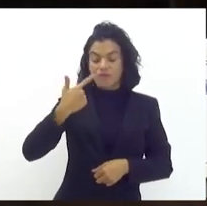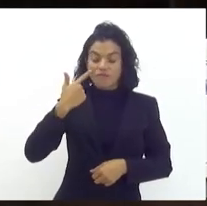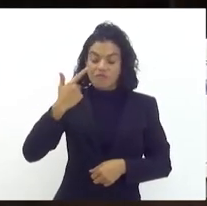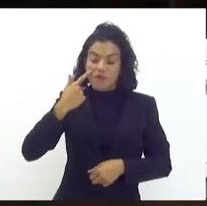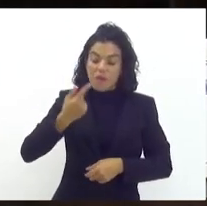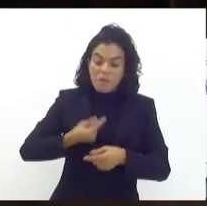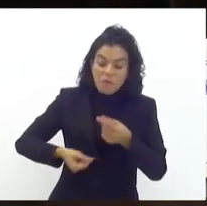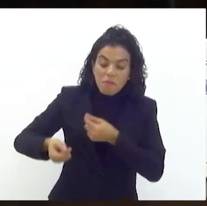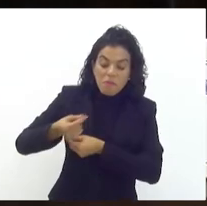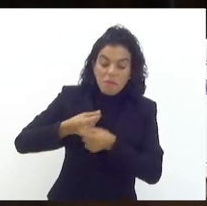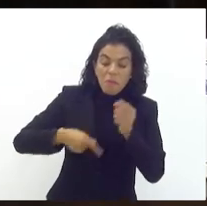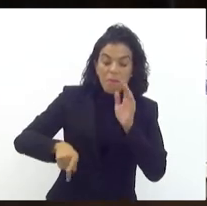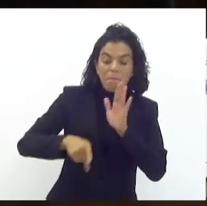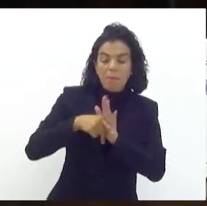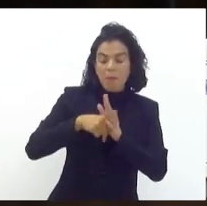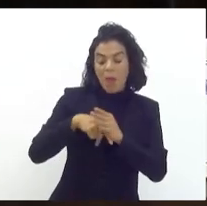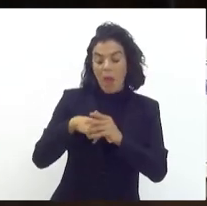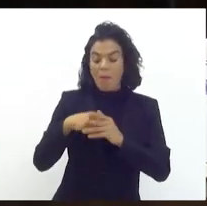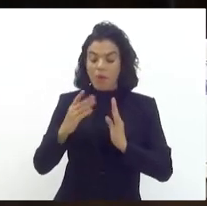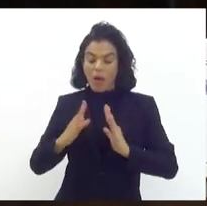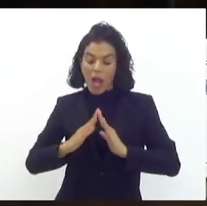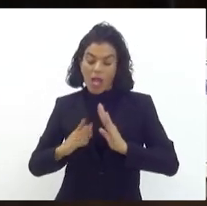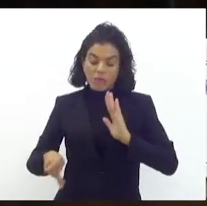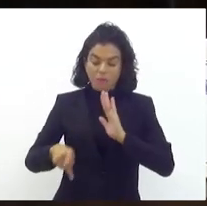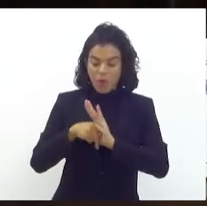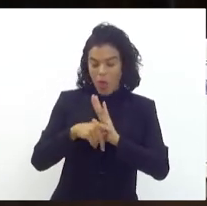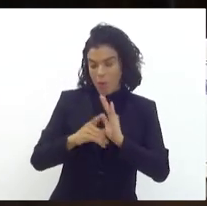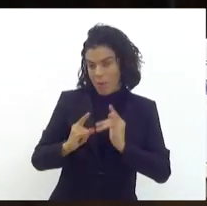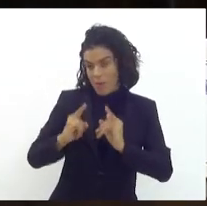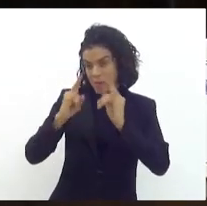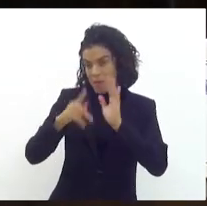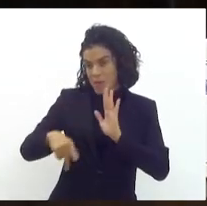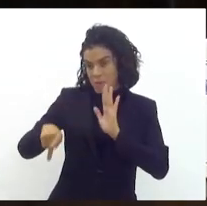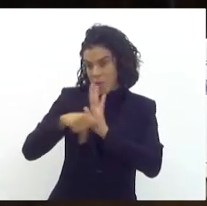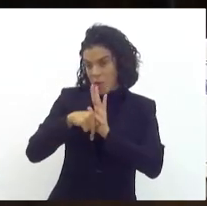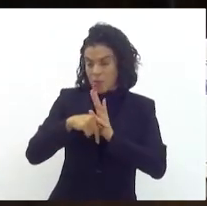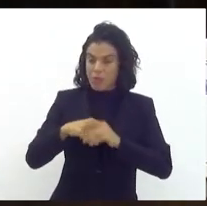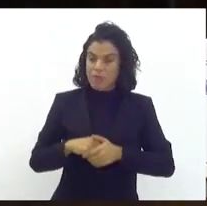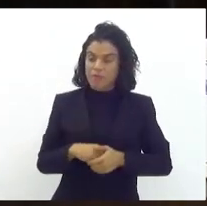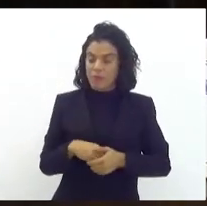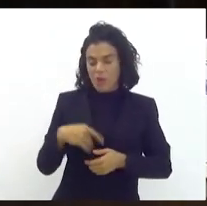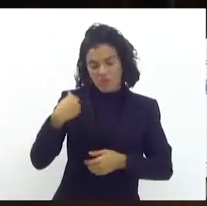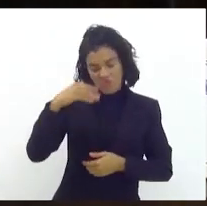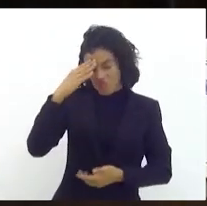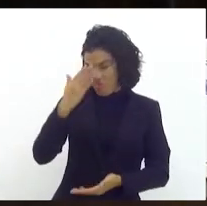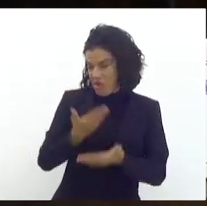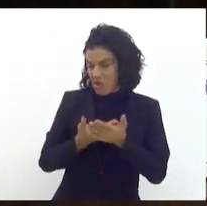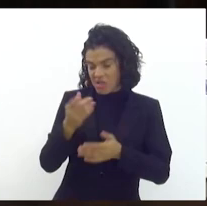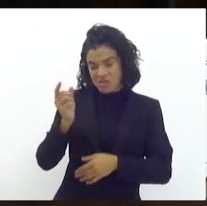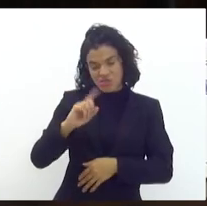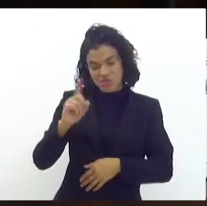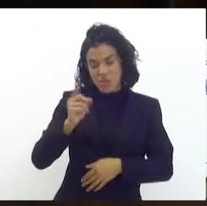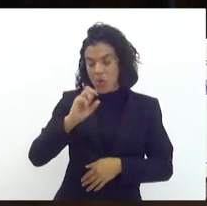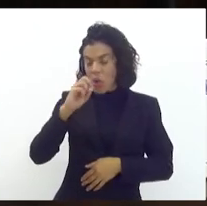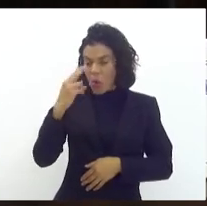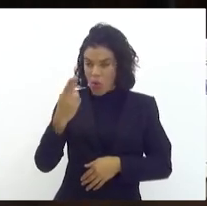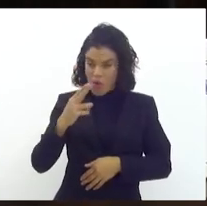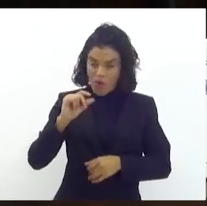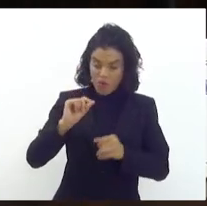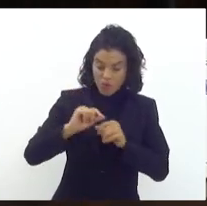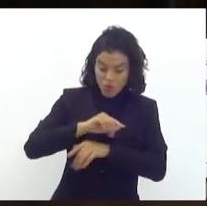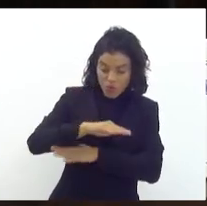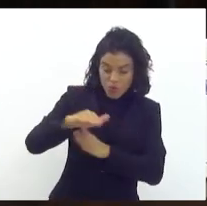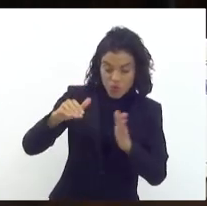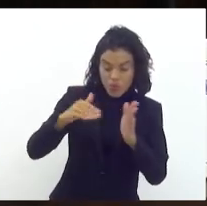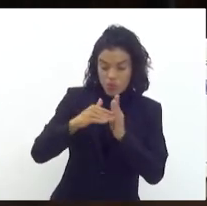e para o patrimônio não acredito não acredito que ocorrerá porque a pressão ou se faz tudo de uma